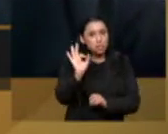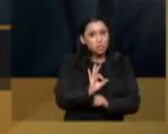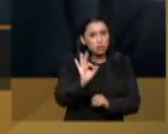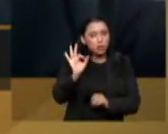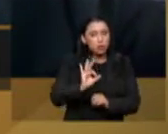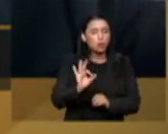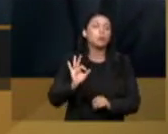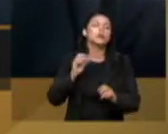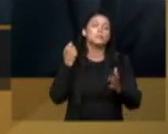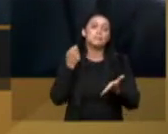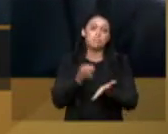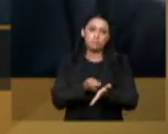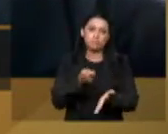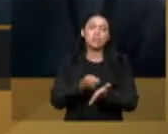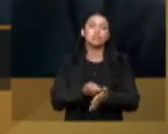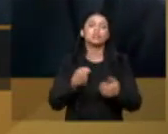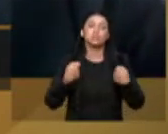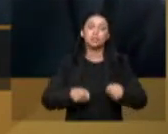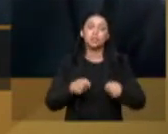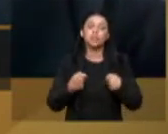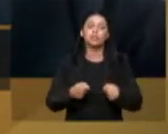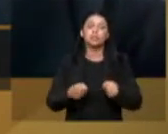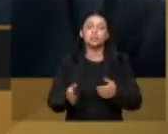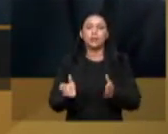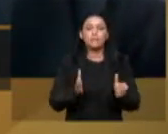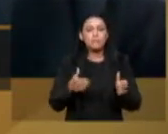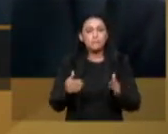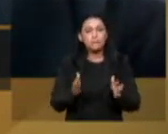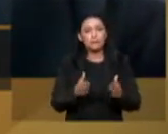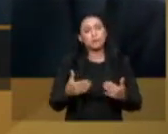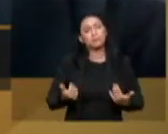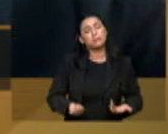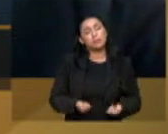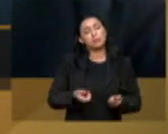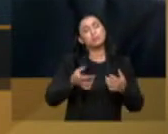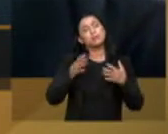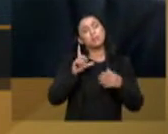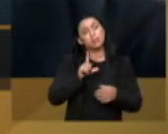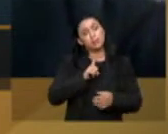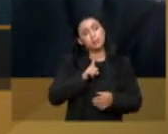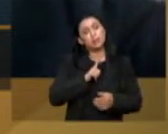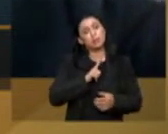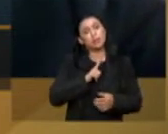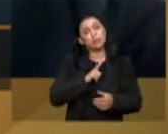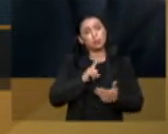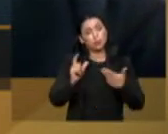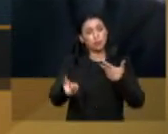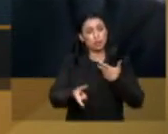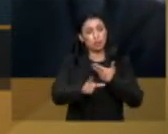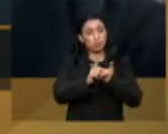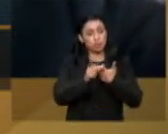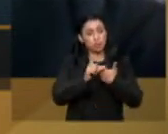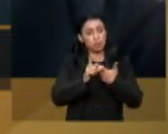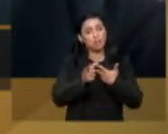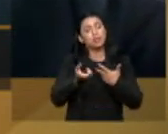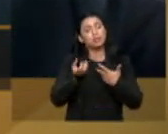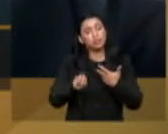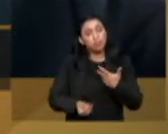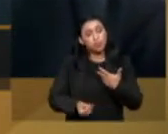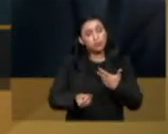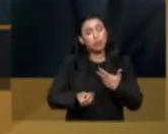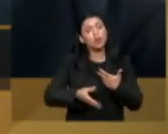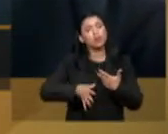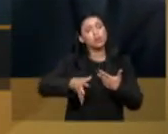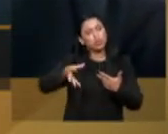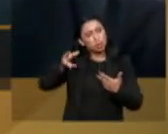alíquota exige algum nível de maleabilidade, que reconheceu isso o legislativo e que